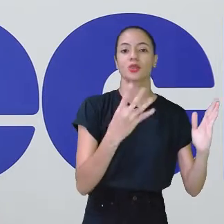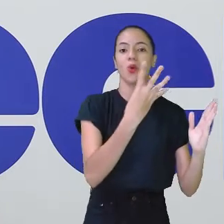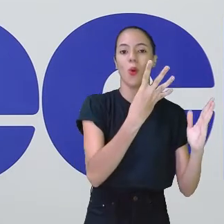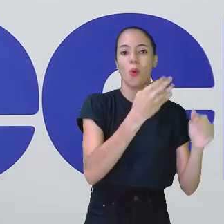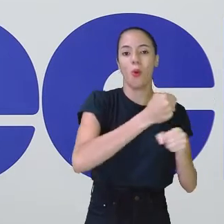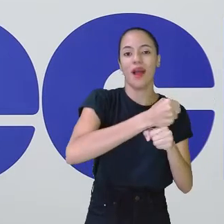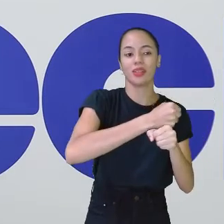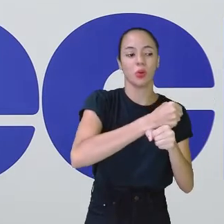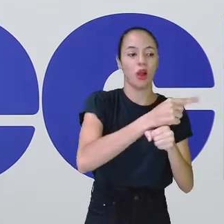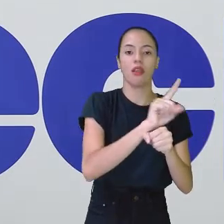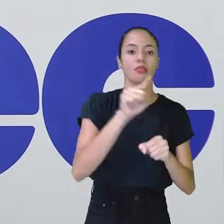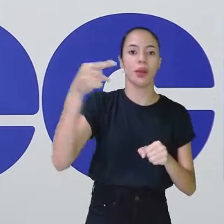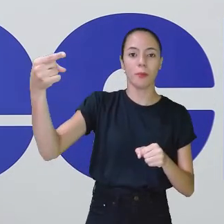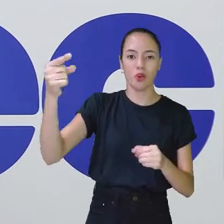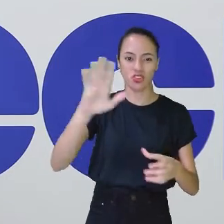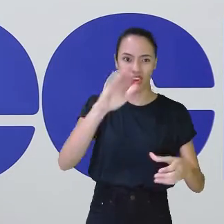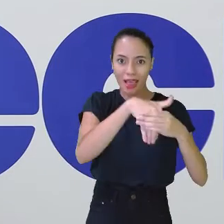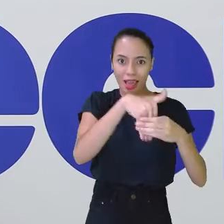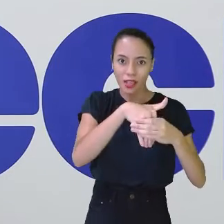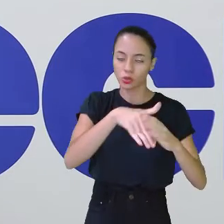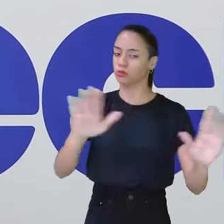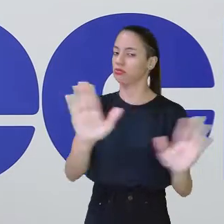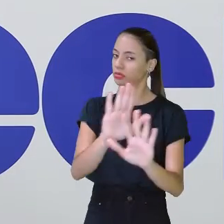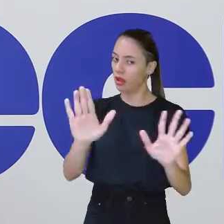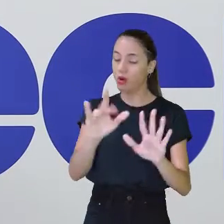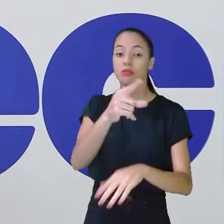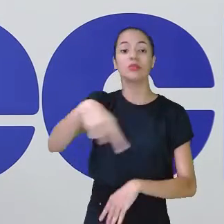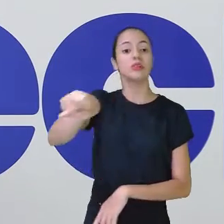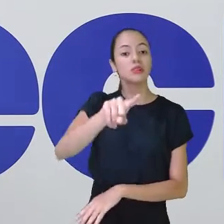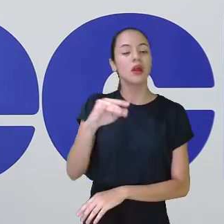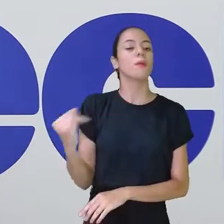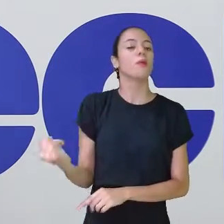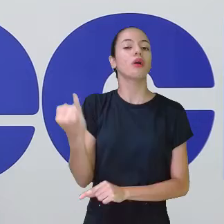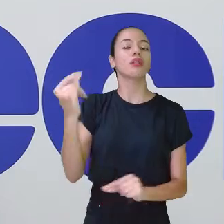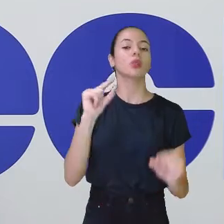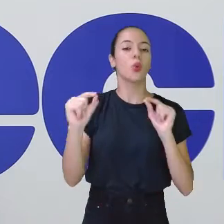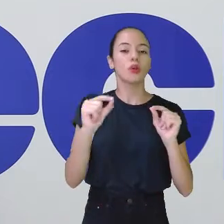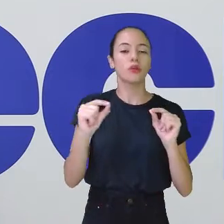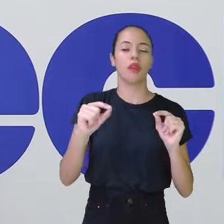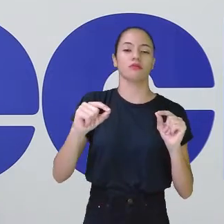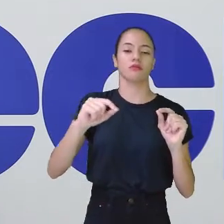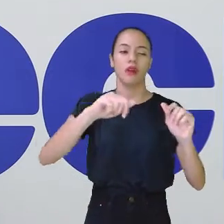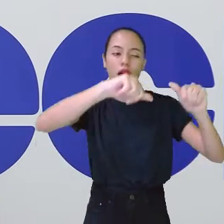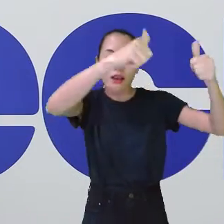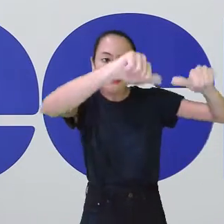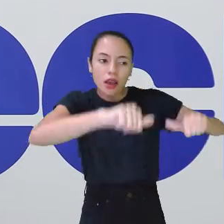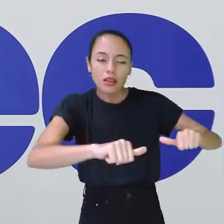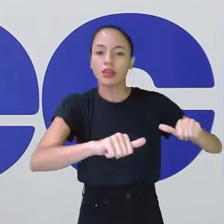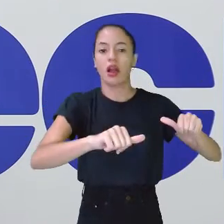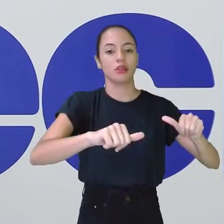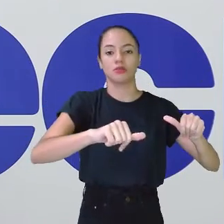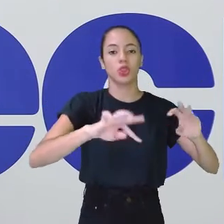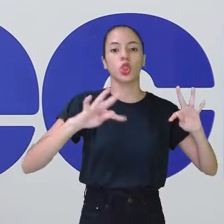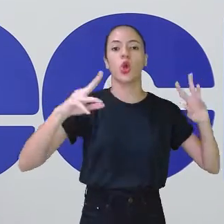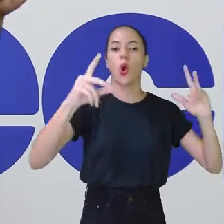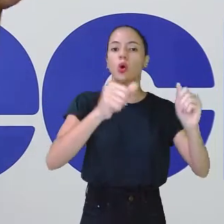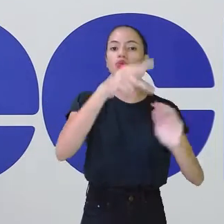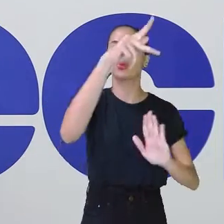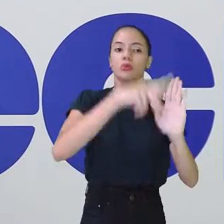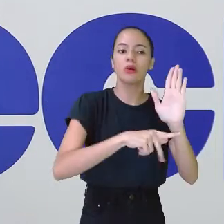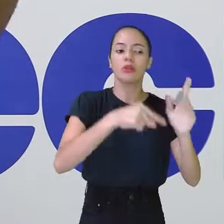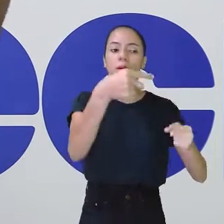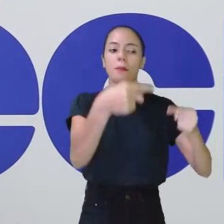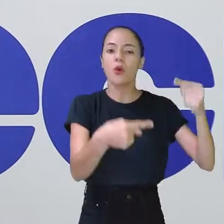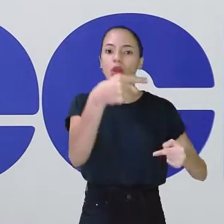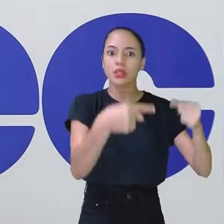né? Então assim, é por isso que é muito importante você analisar os projetos políticos, né? Aquela questão é só a campanha, eita,